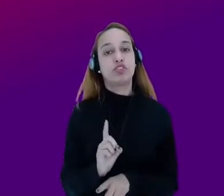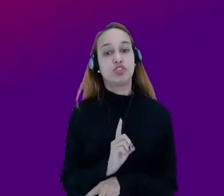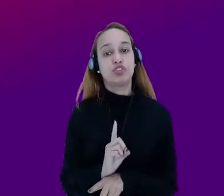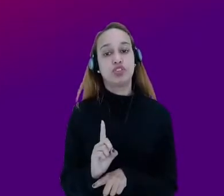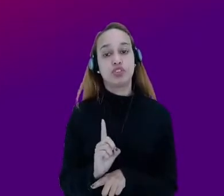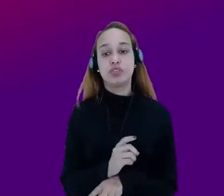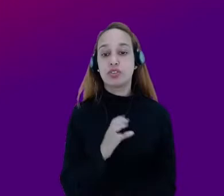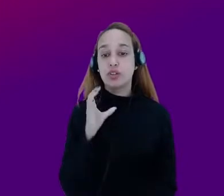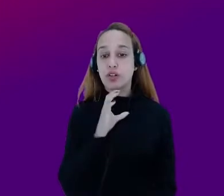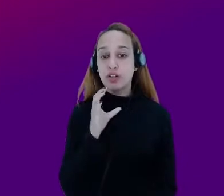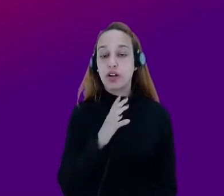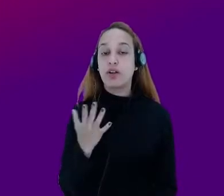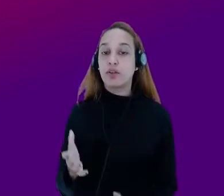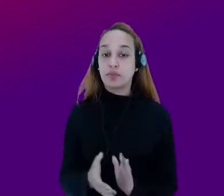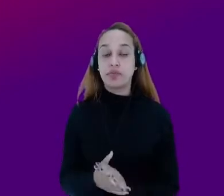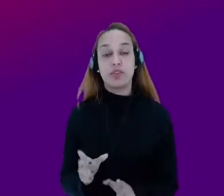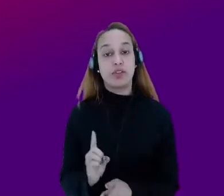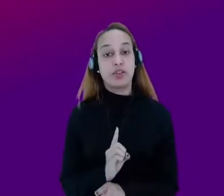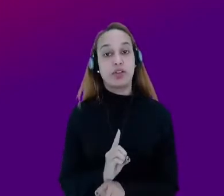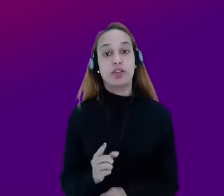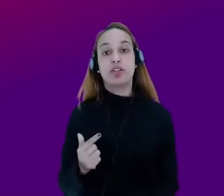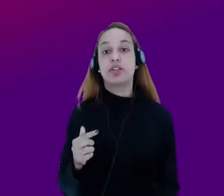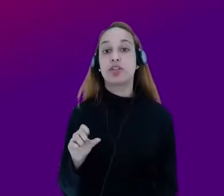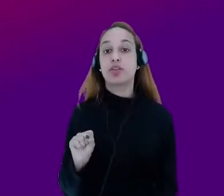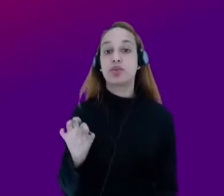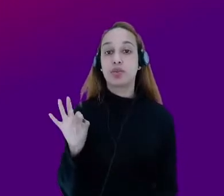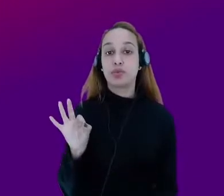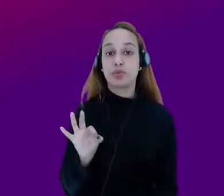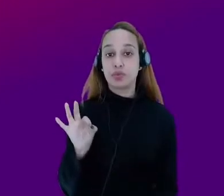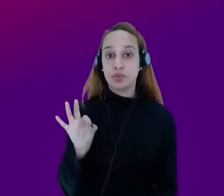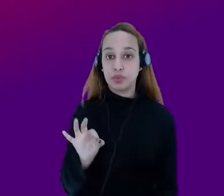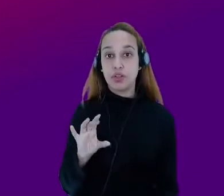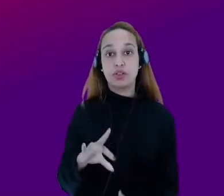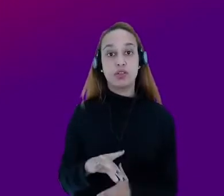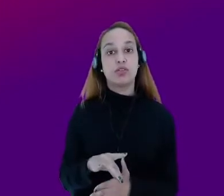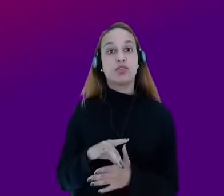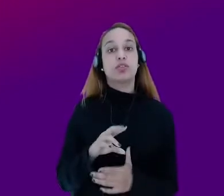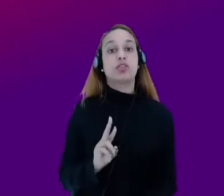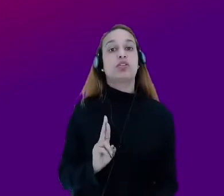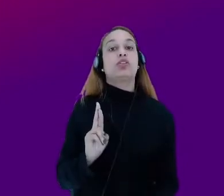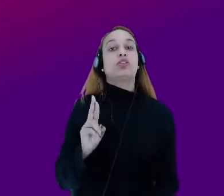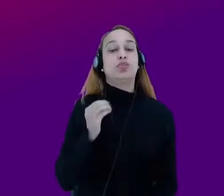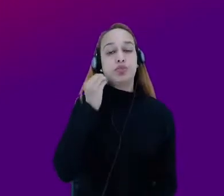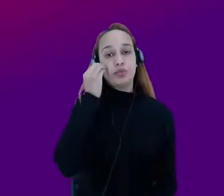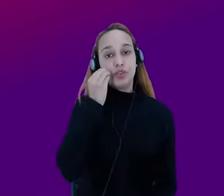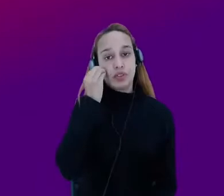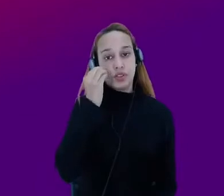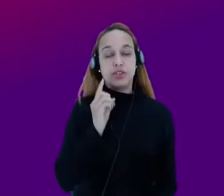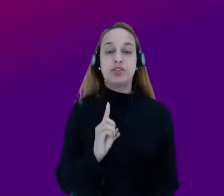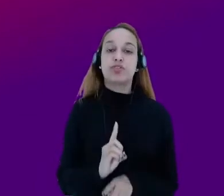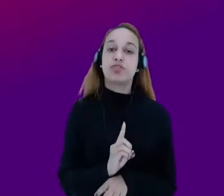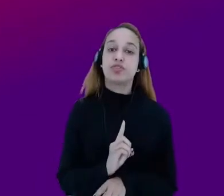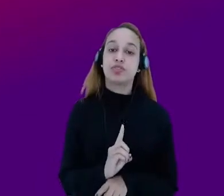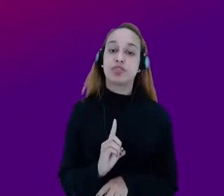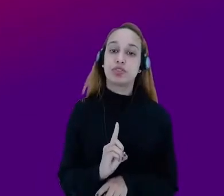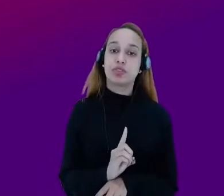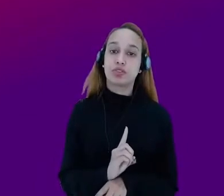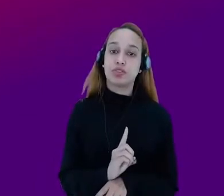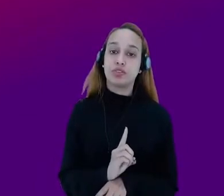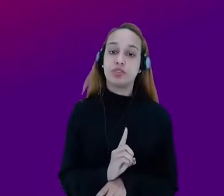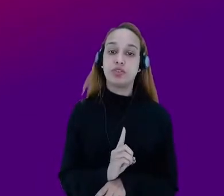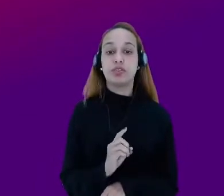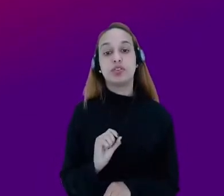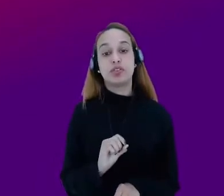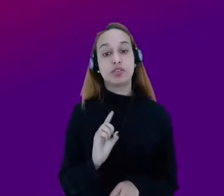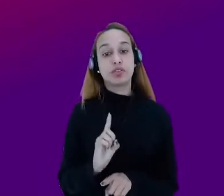e a digitalização para 78% dos CEOs significa uma experiência digital, que essa experiência digital